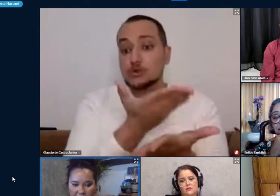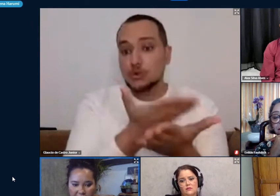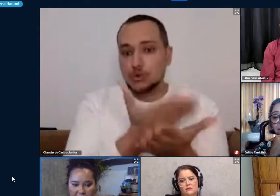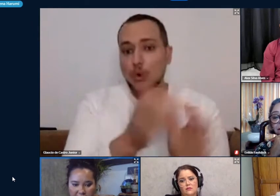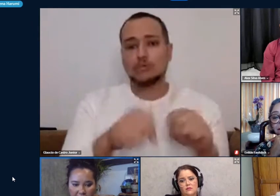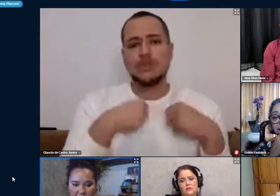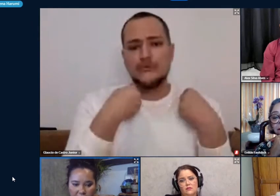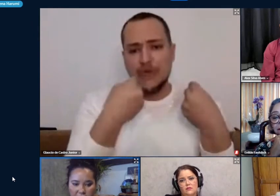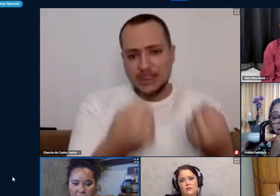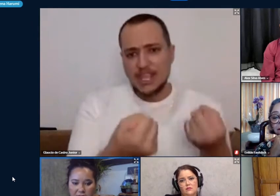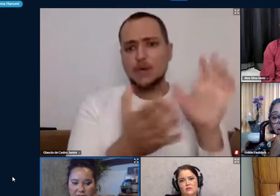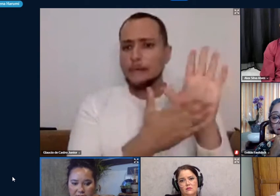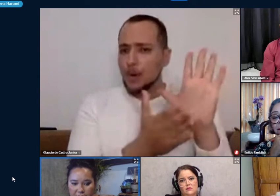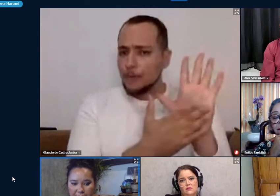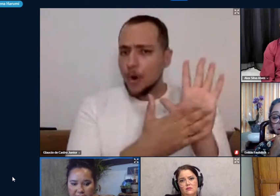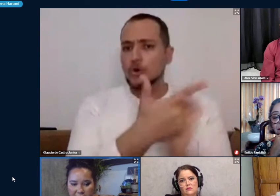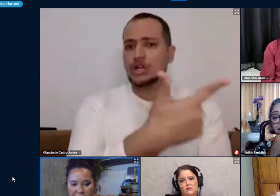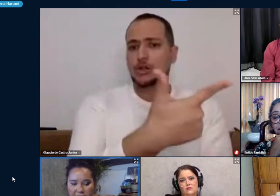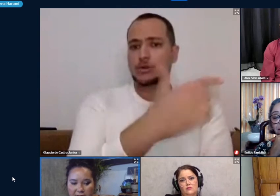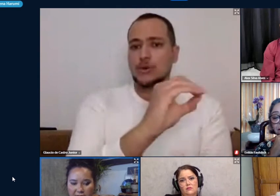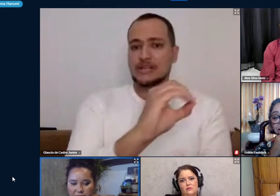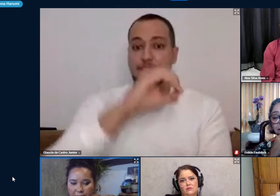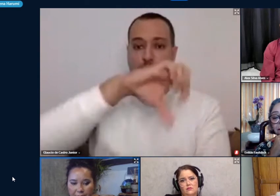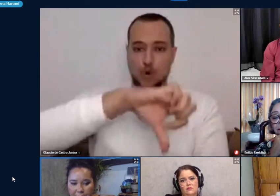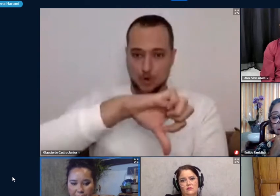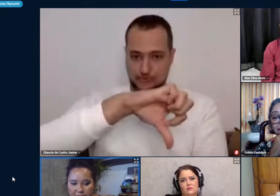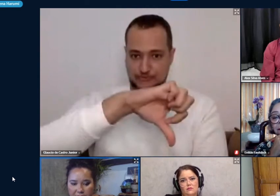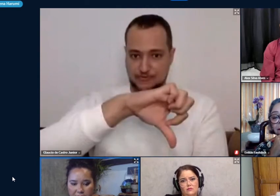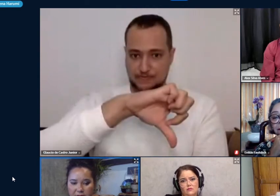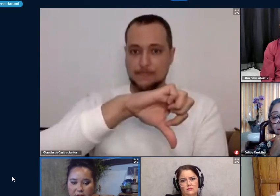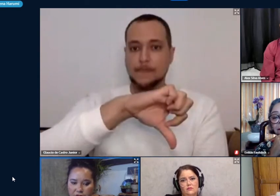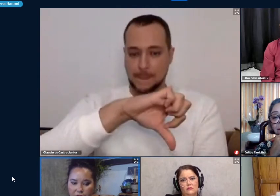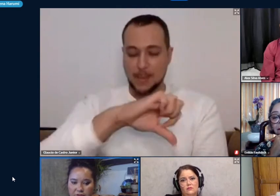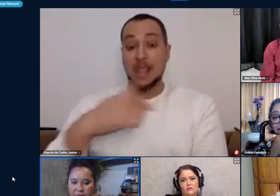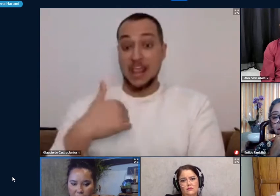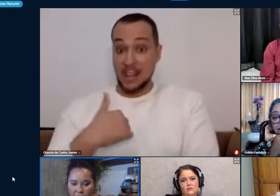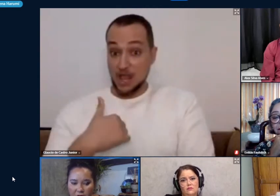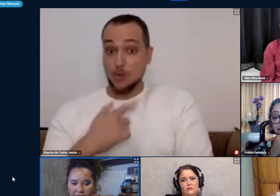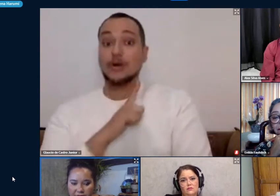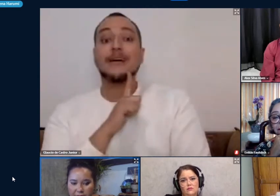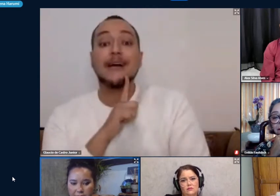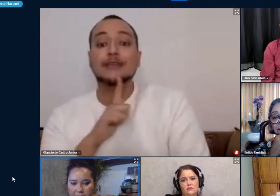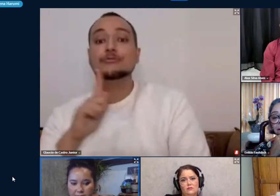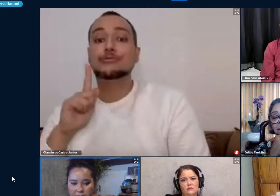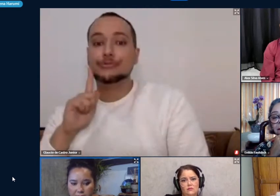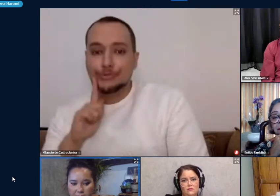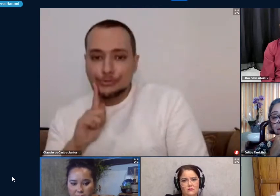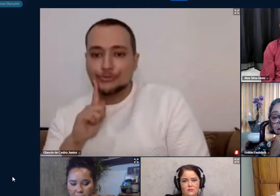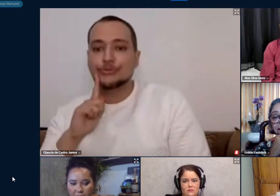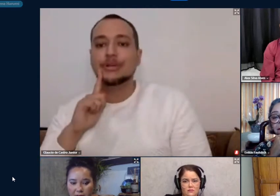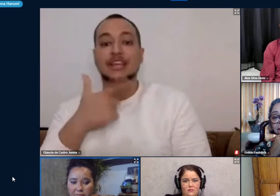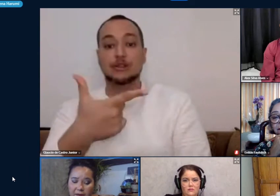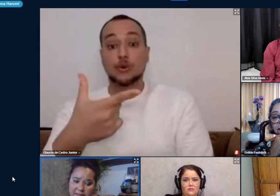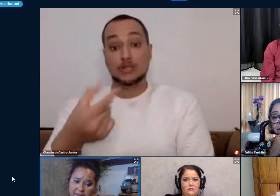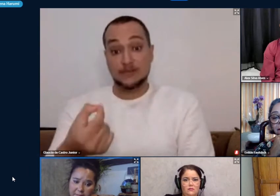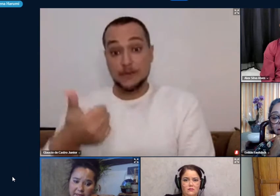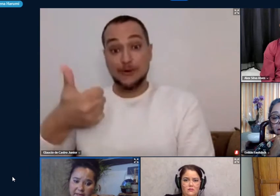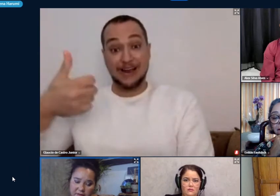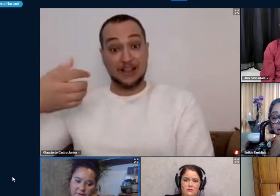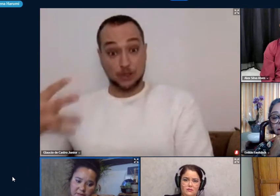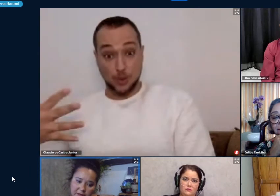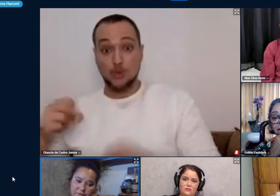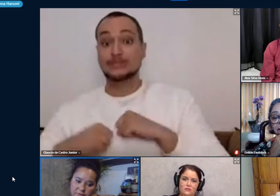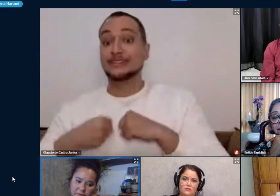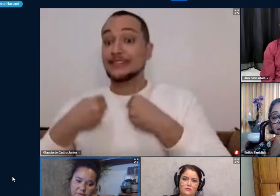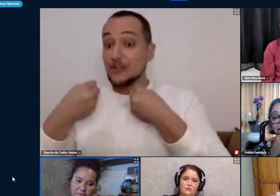como referencial da sua pesquisa, que traz uma proposta de 2009, mas